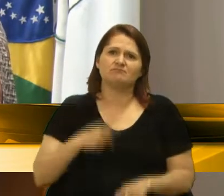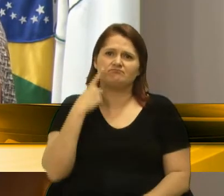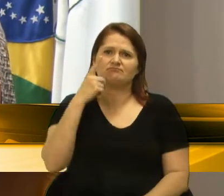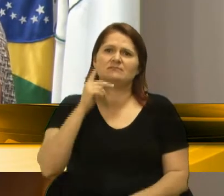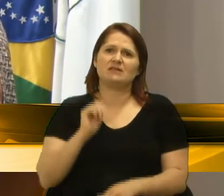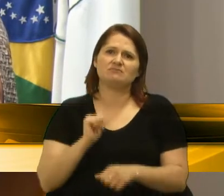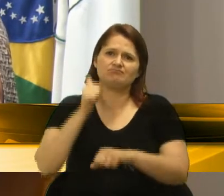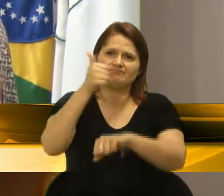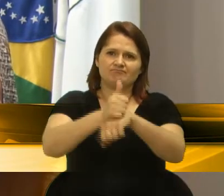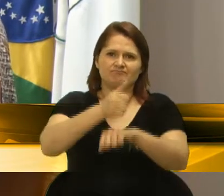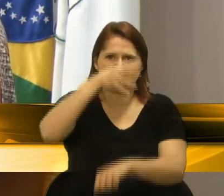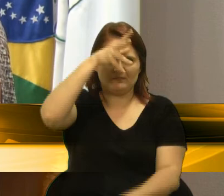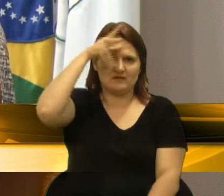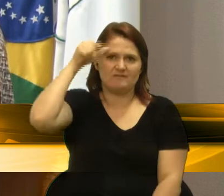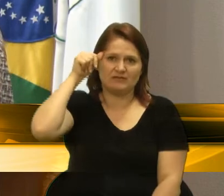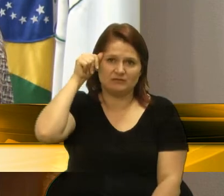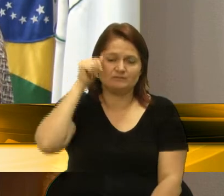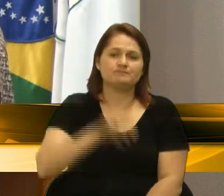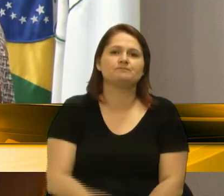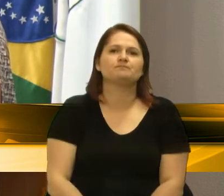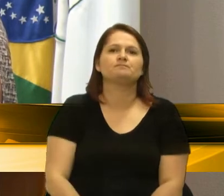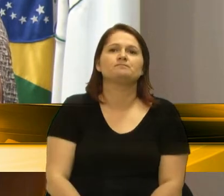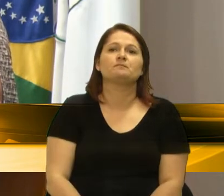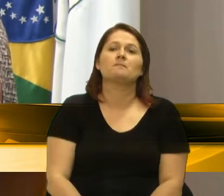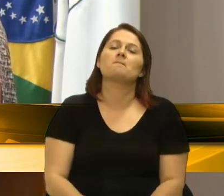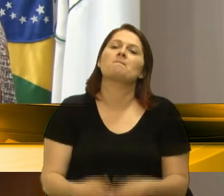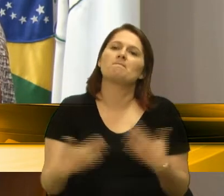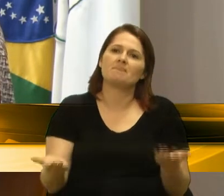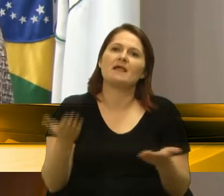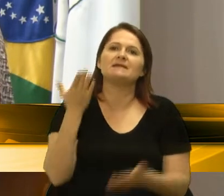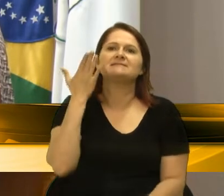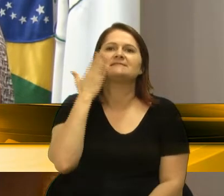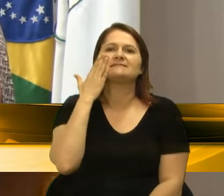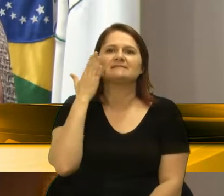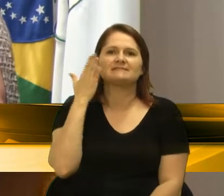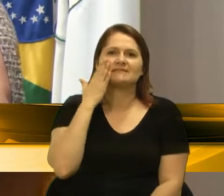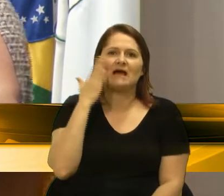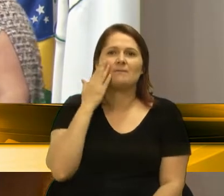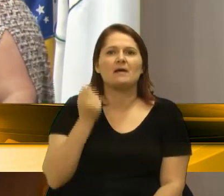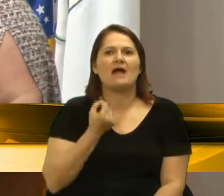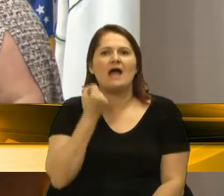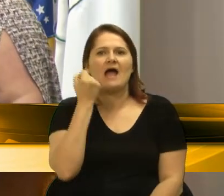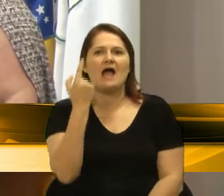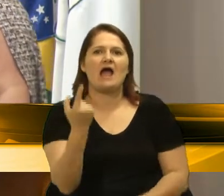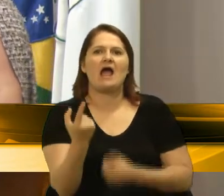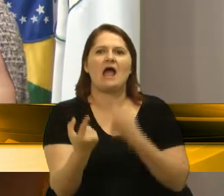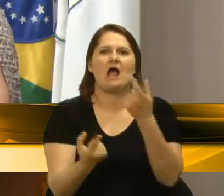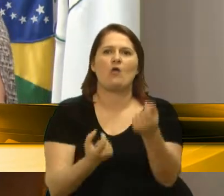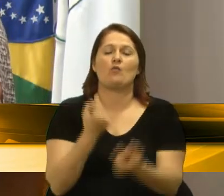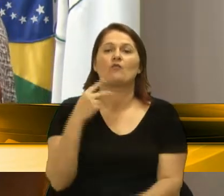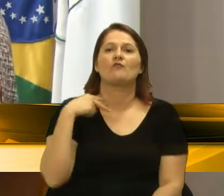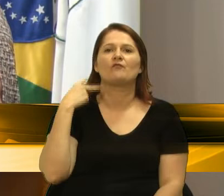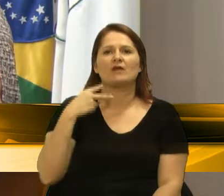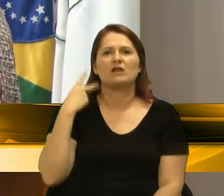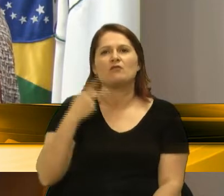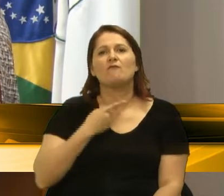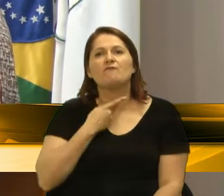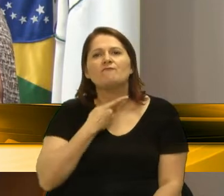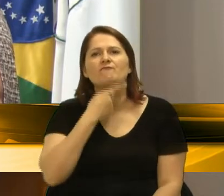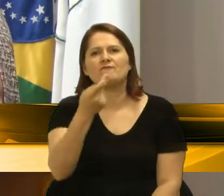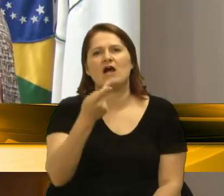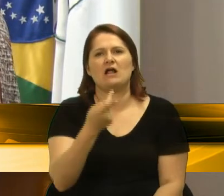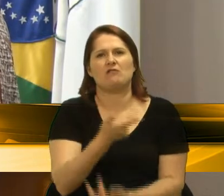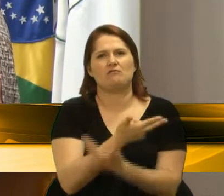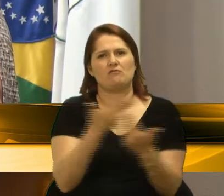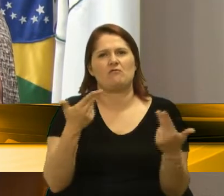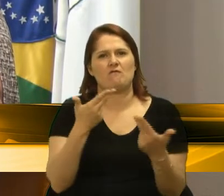lamentável, senhores, que as manifestações aqui explicitadas por alguns vereadores tenham tido pouquíssima pertinência